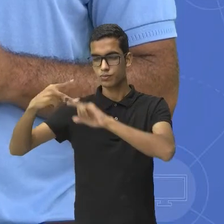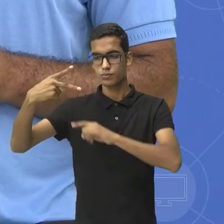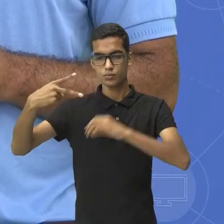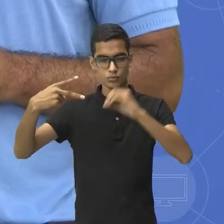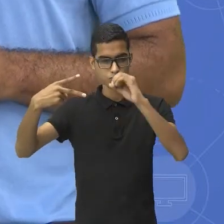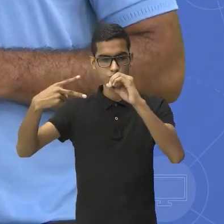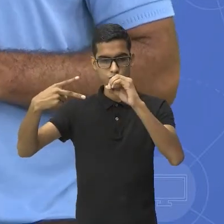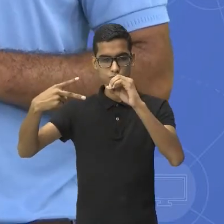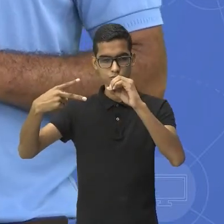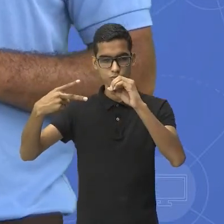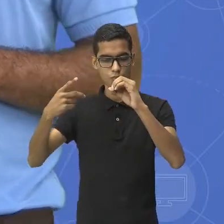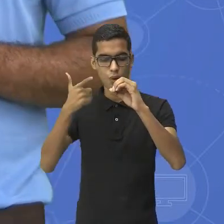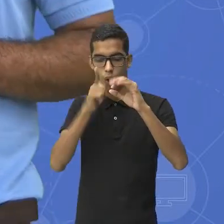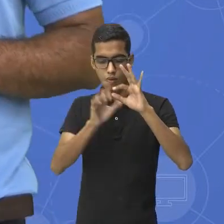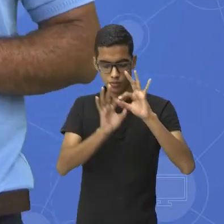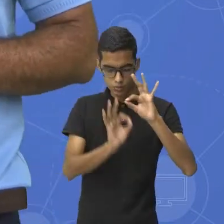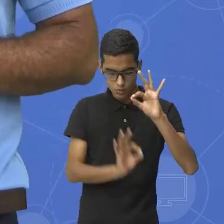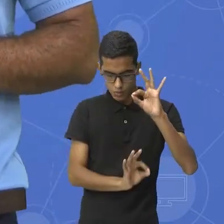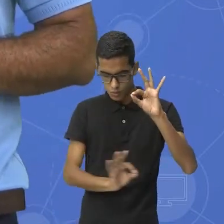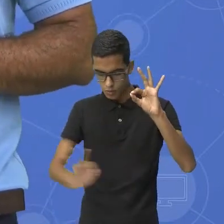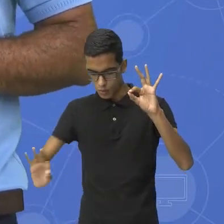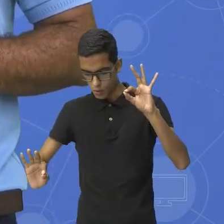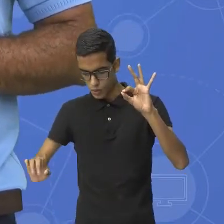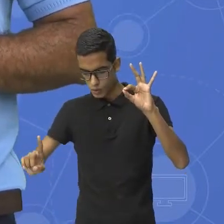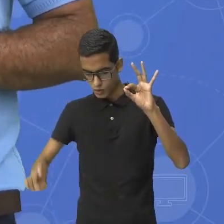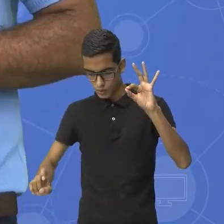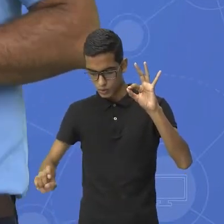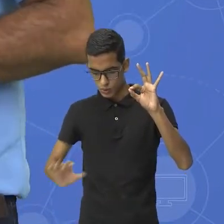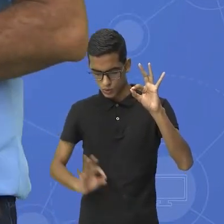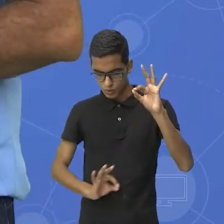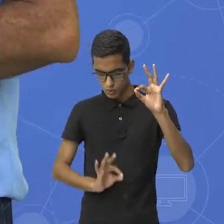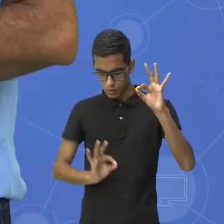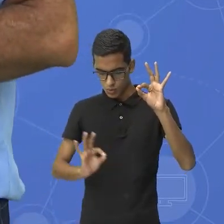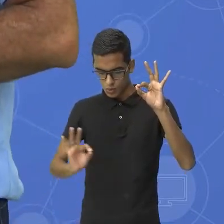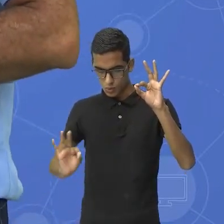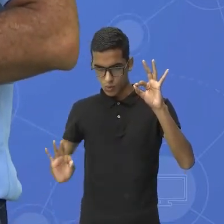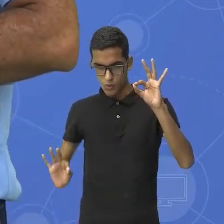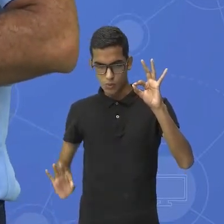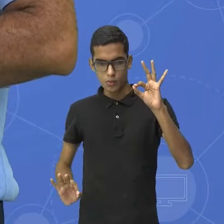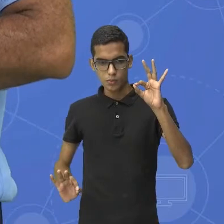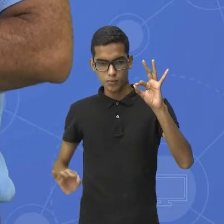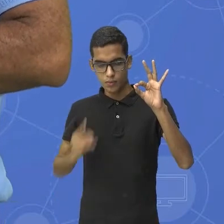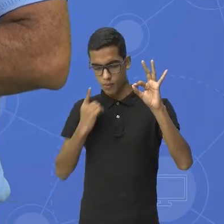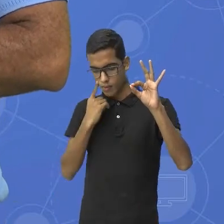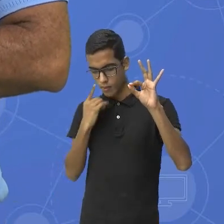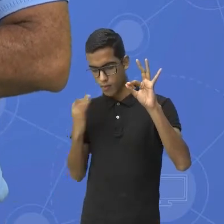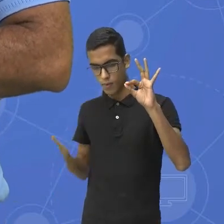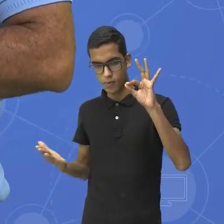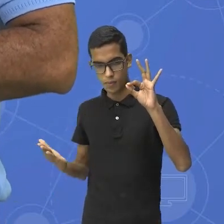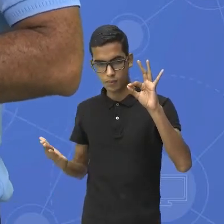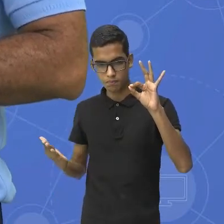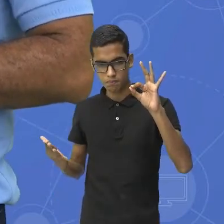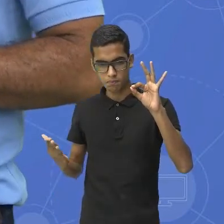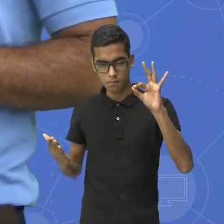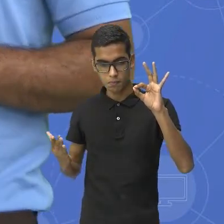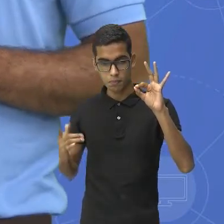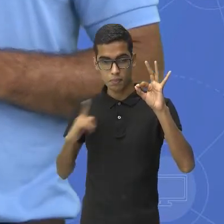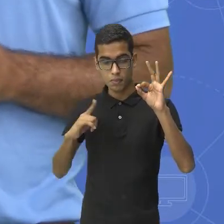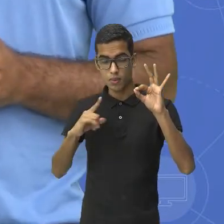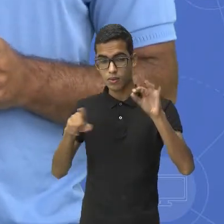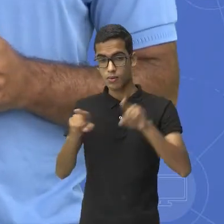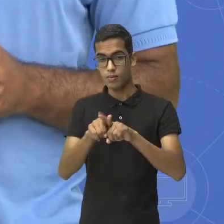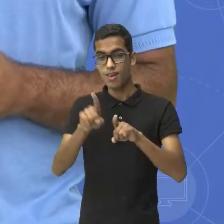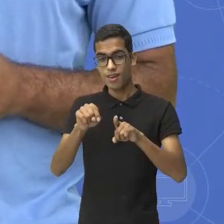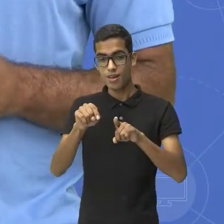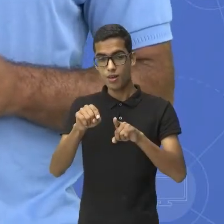x, porque o delta deu menor do que 0. E a parábola ficou voltada para baixo porque o A é menor do que